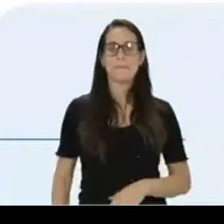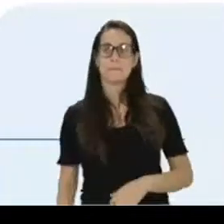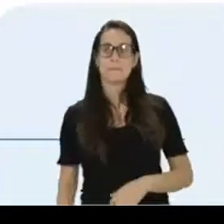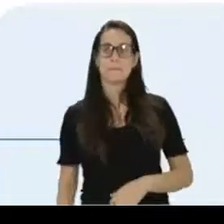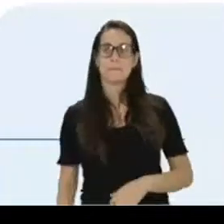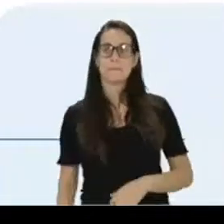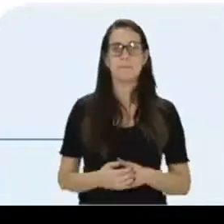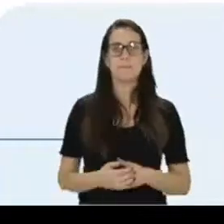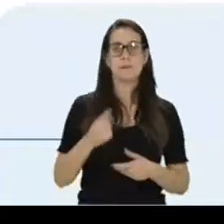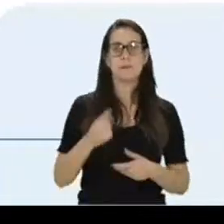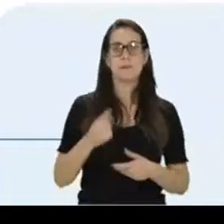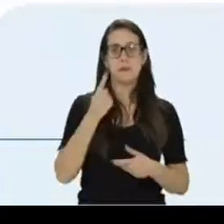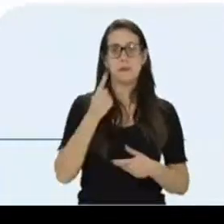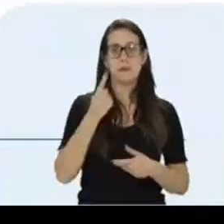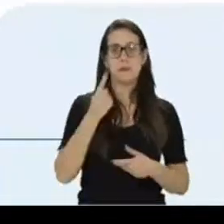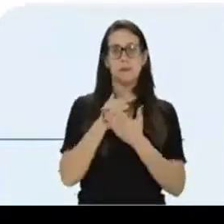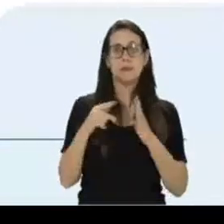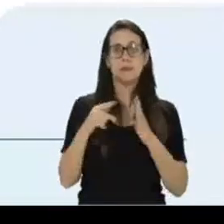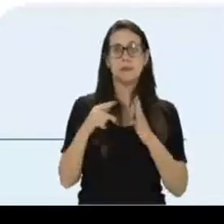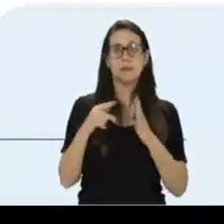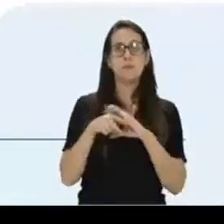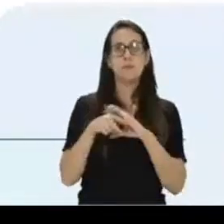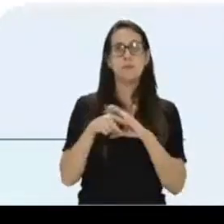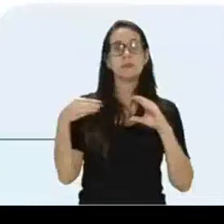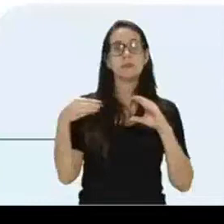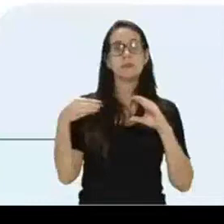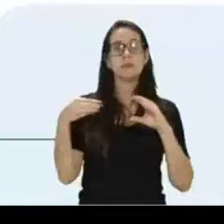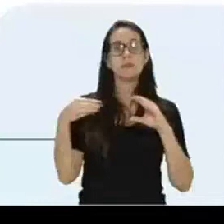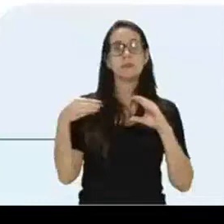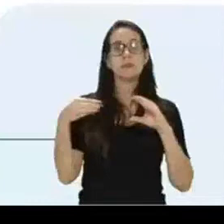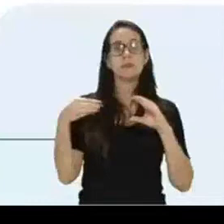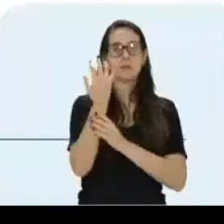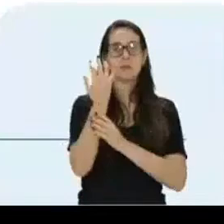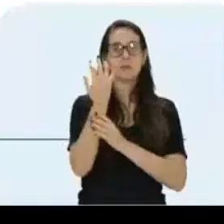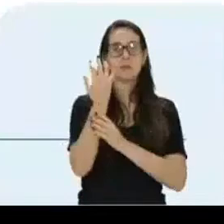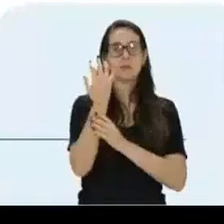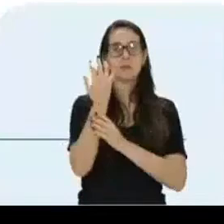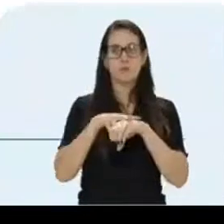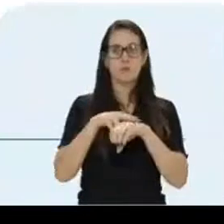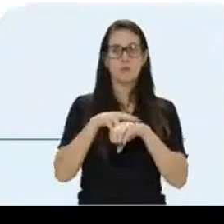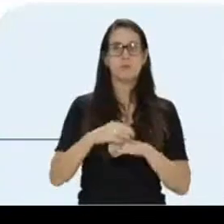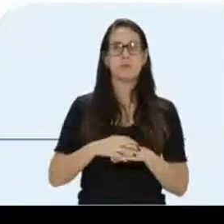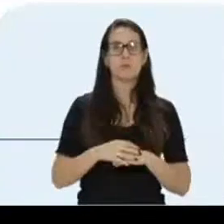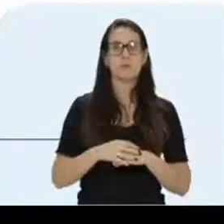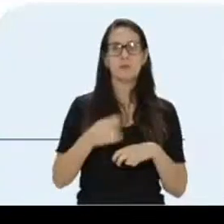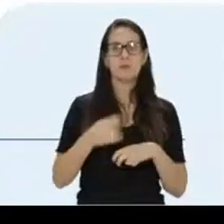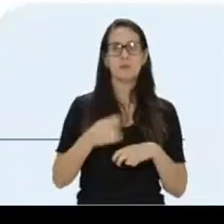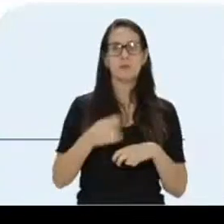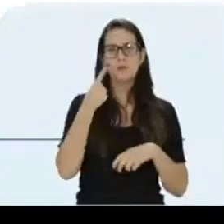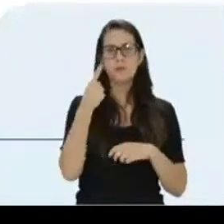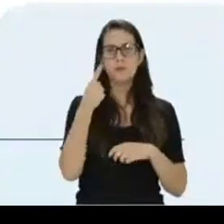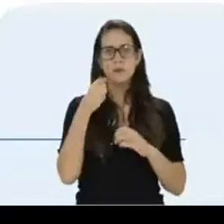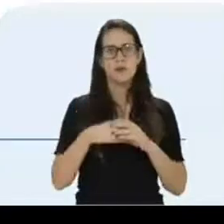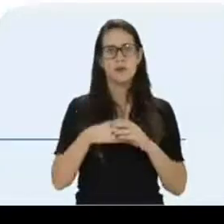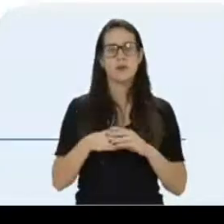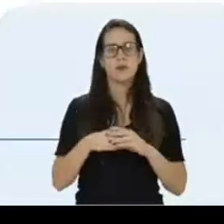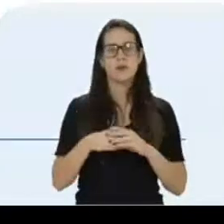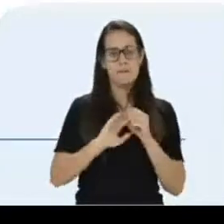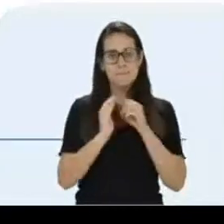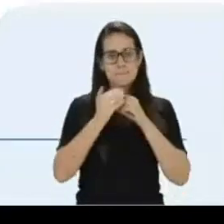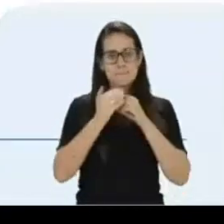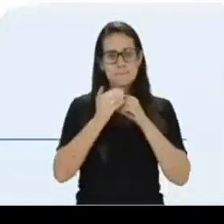aqui nós temos o esboço de uma célula vegetal. Então, onde eu tenho a membrana delimitando